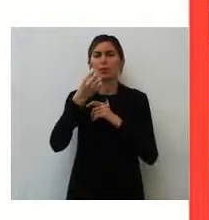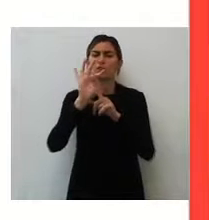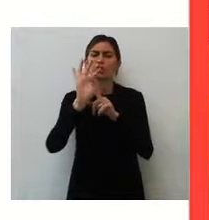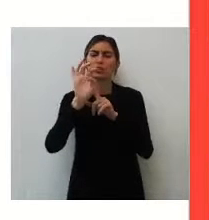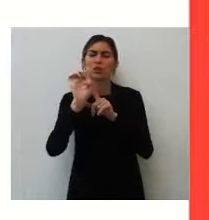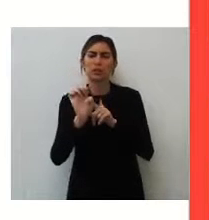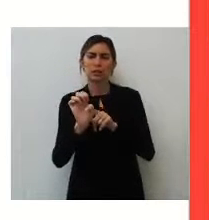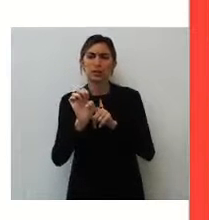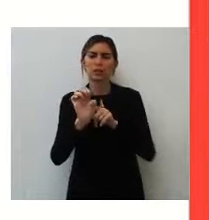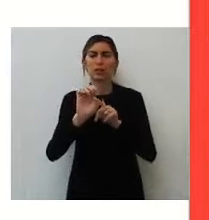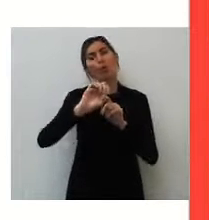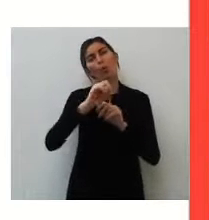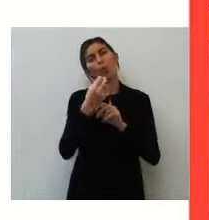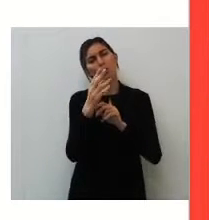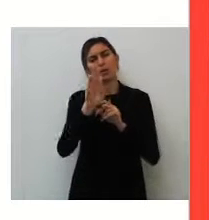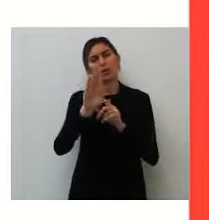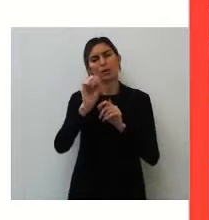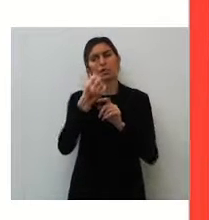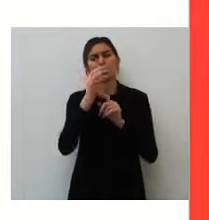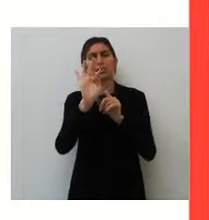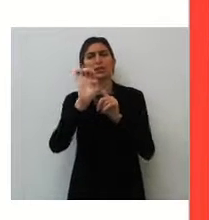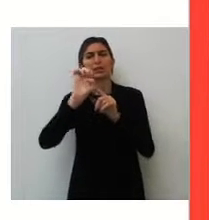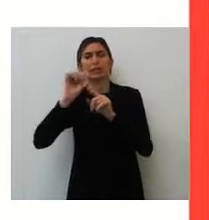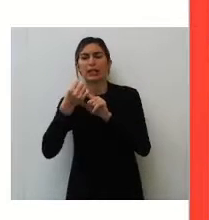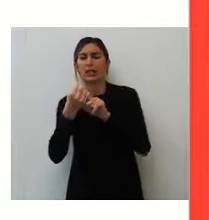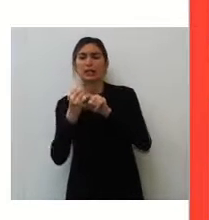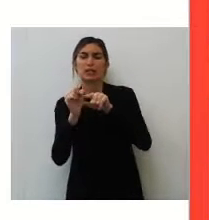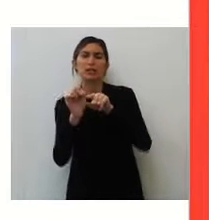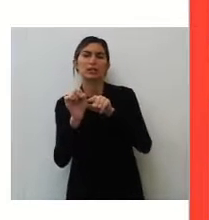bastantes perdemos